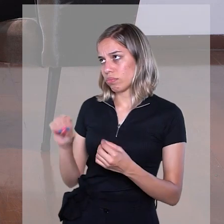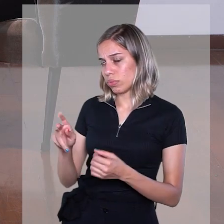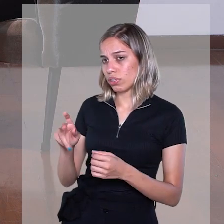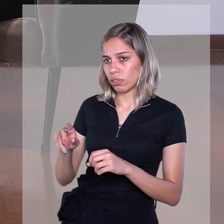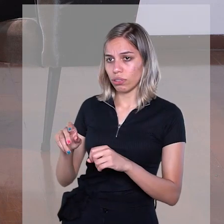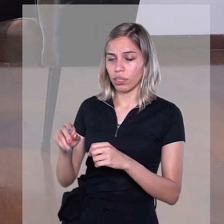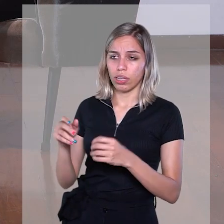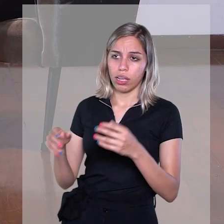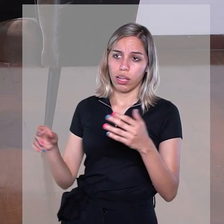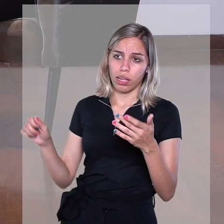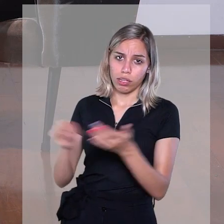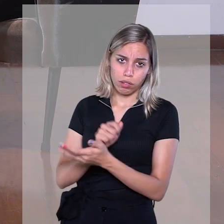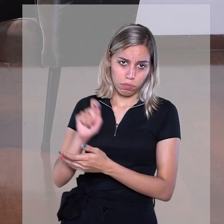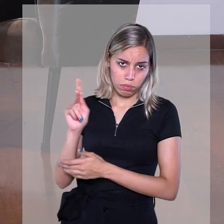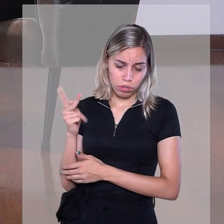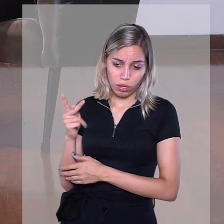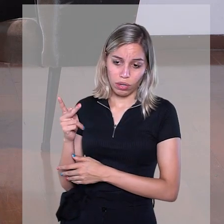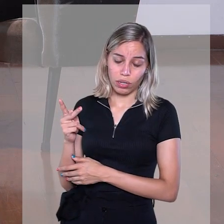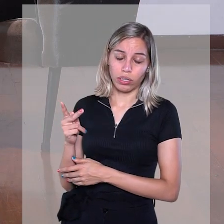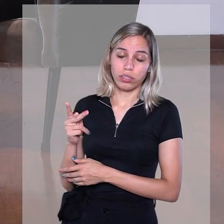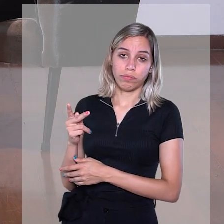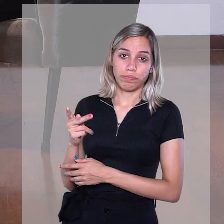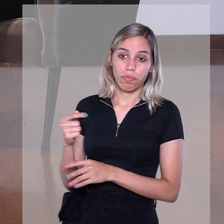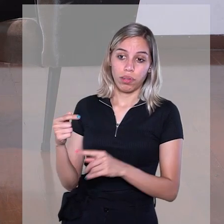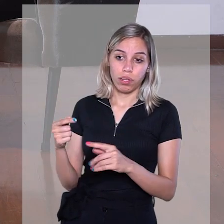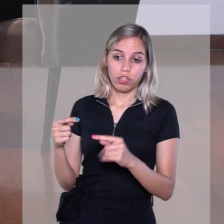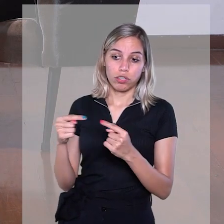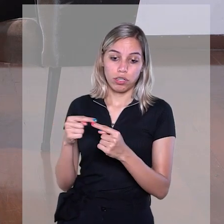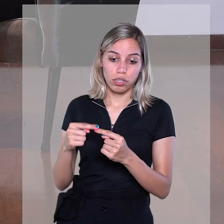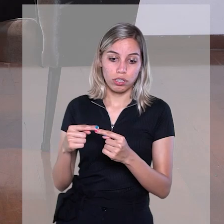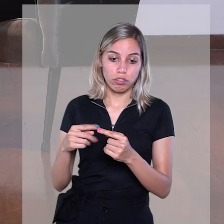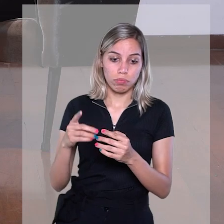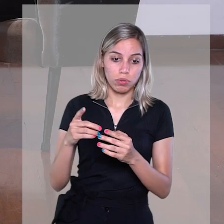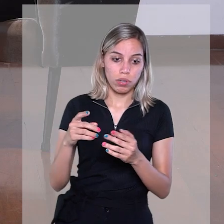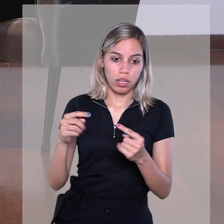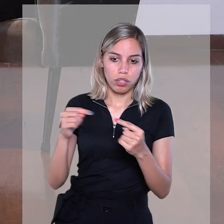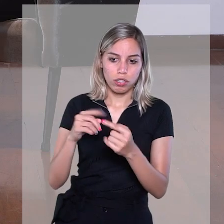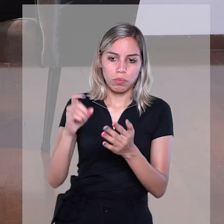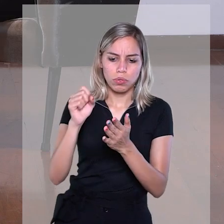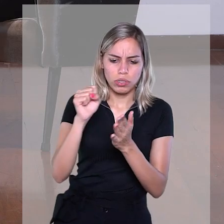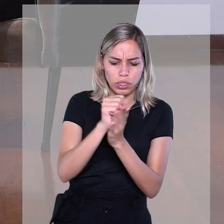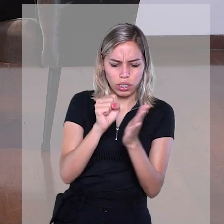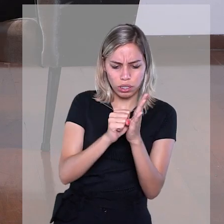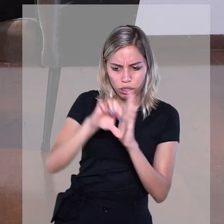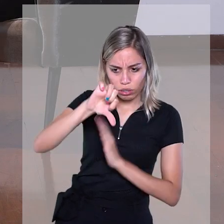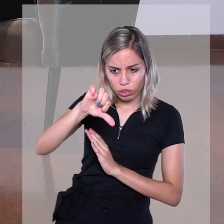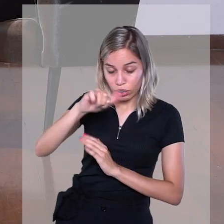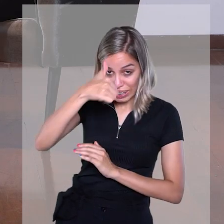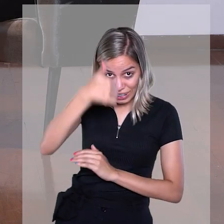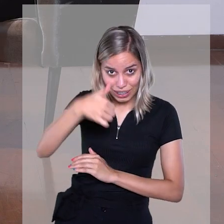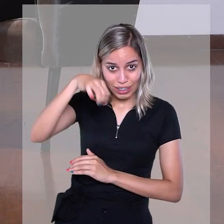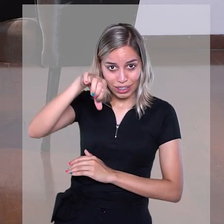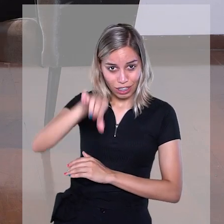grande finalidade do apagamento. É mostrar que esse século, o século XIX, não é só o século de